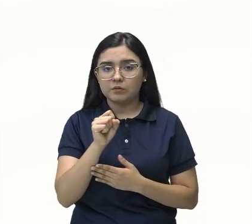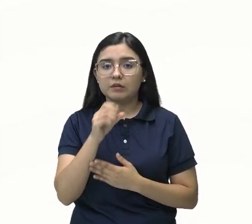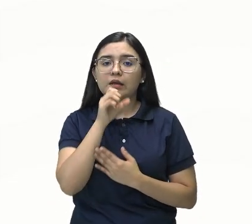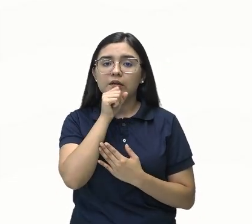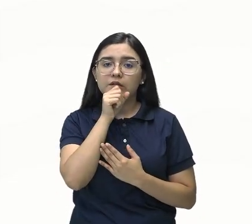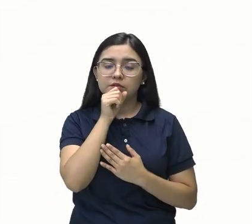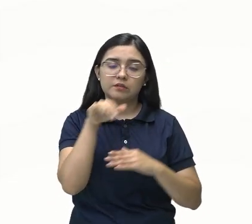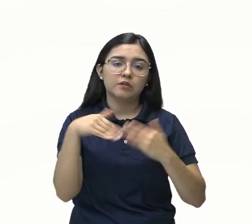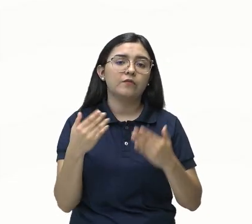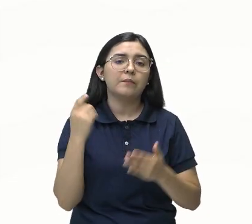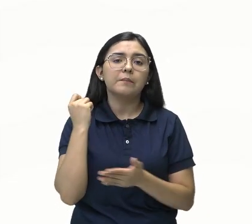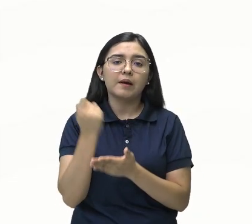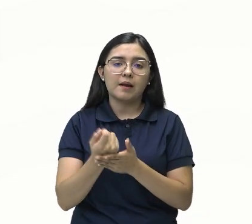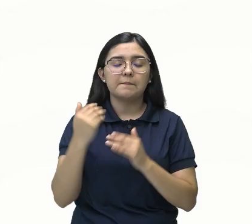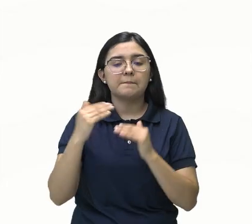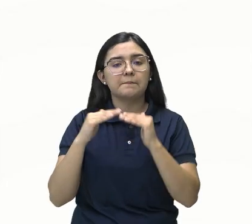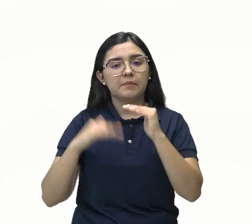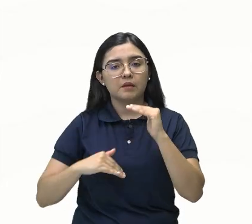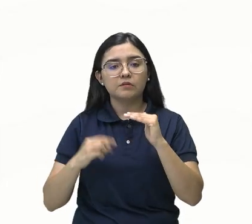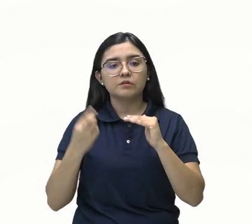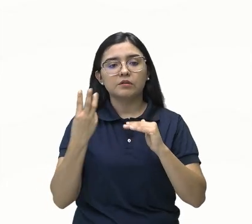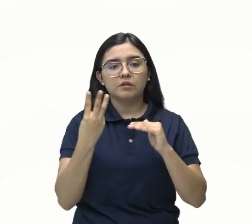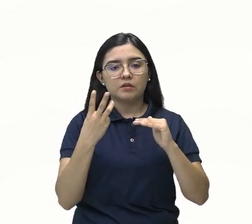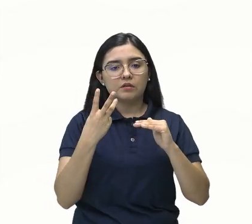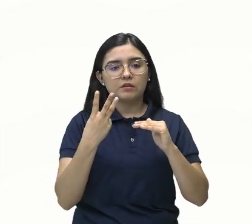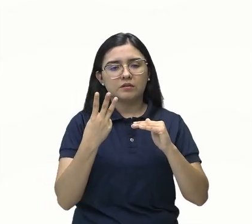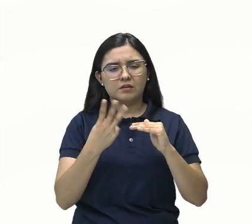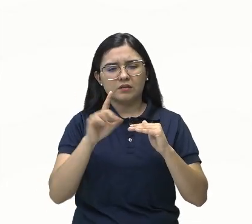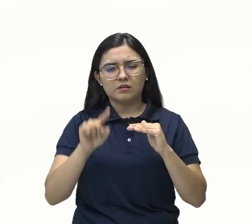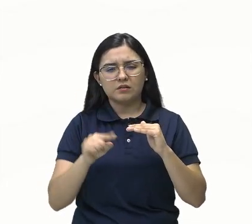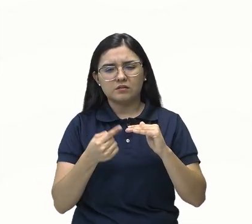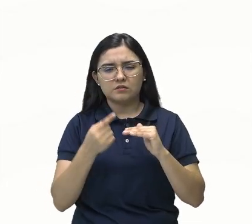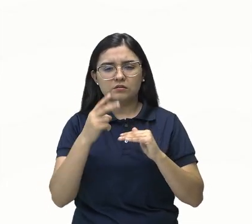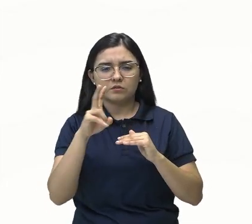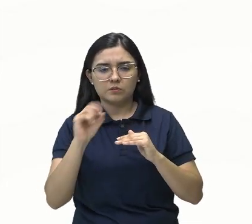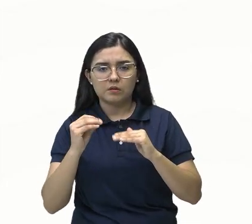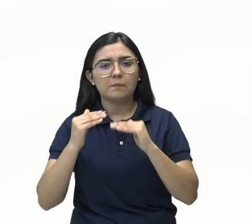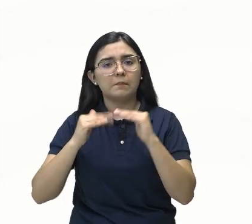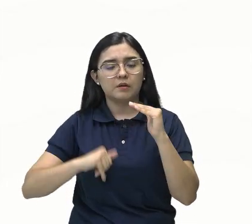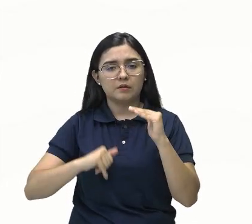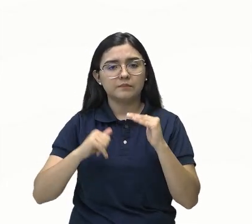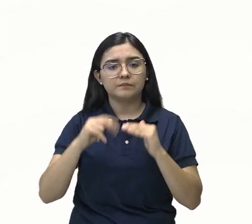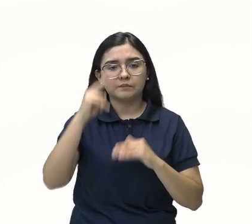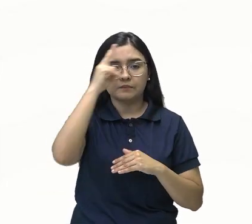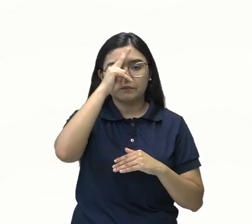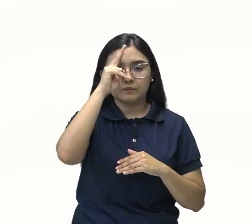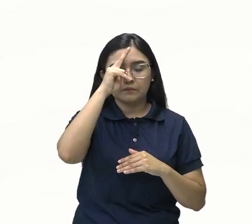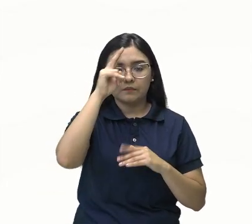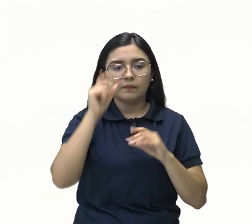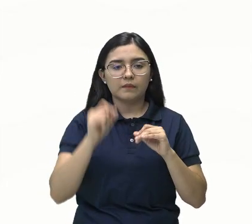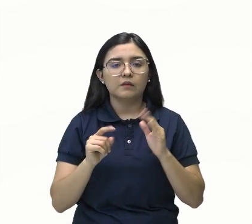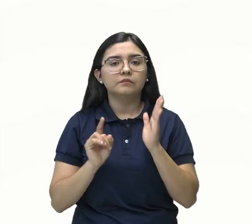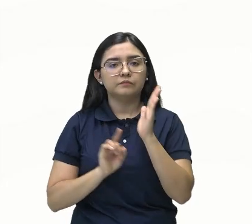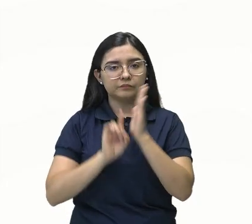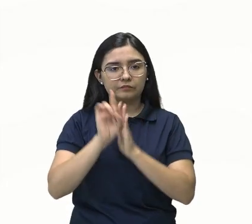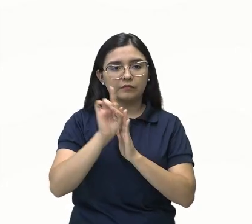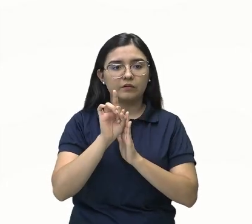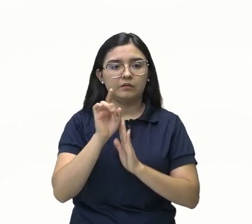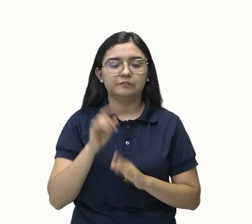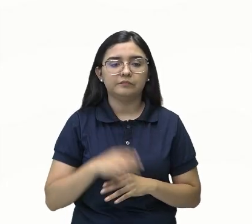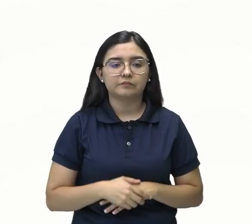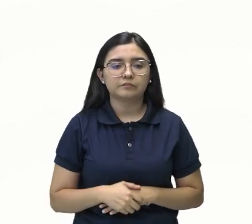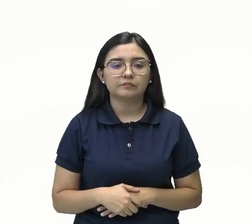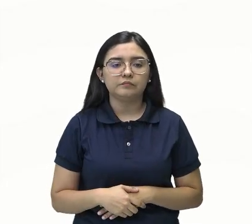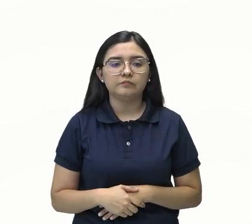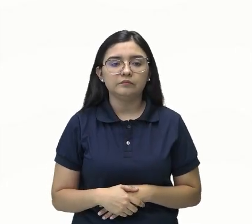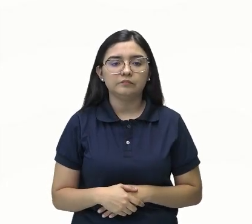vai pagar menos do que R$ 3,50. Vocês lembram que eu falei para vocês colocarem a ponta da seta para o número maior? Se eu